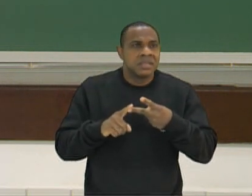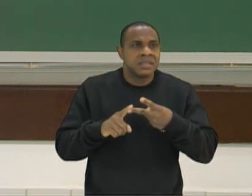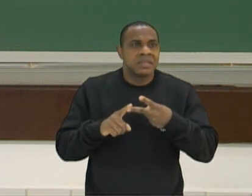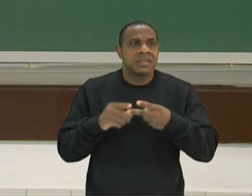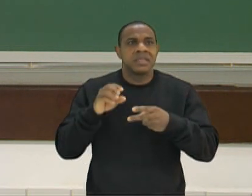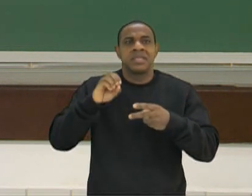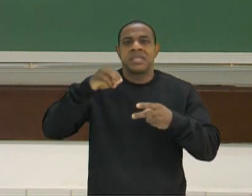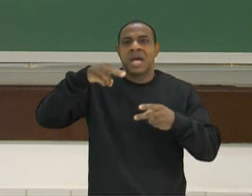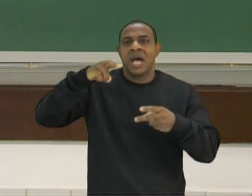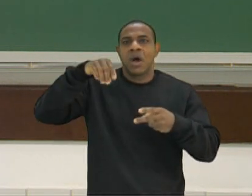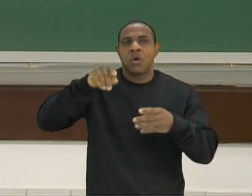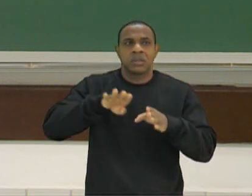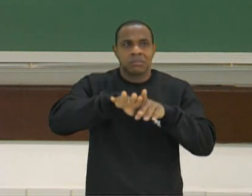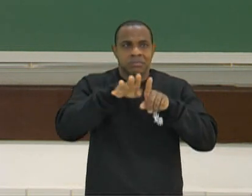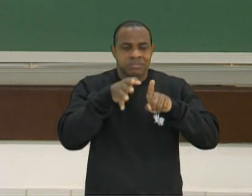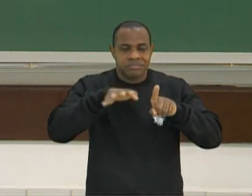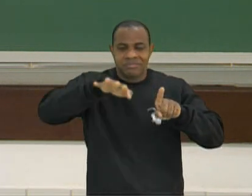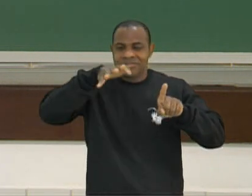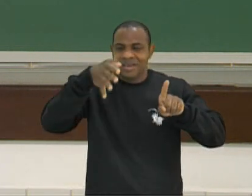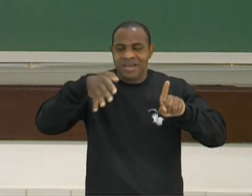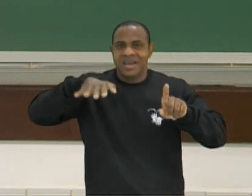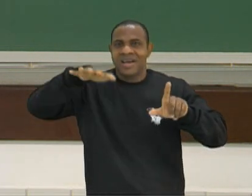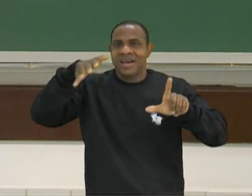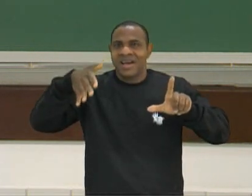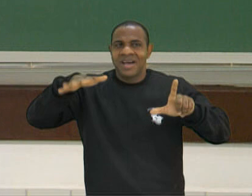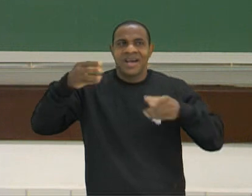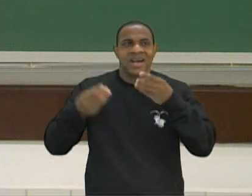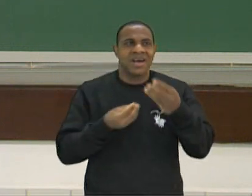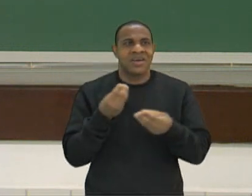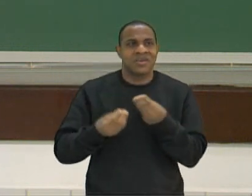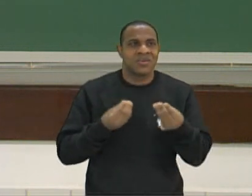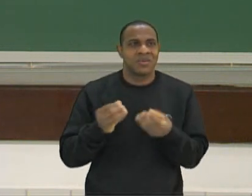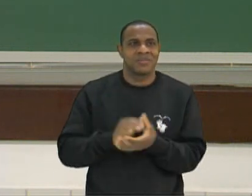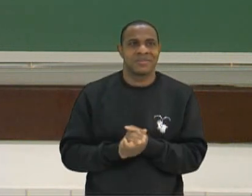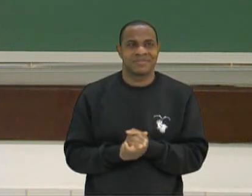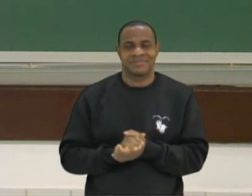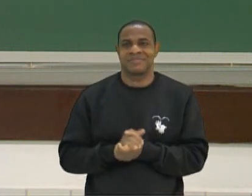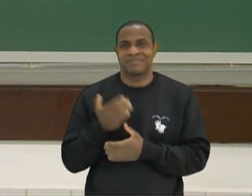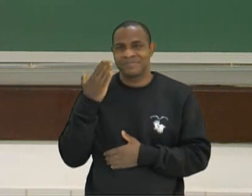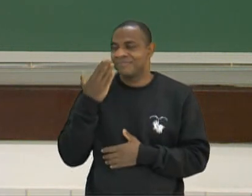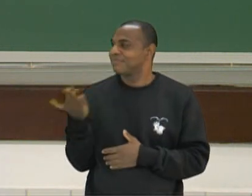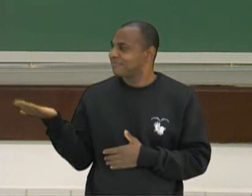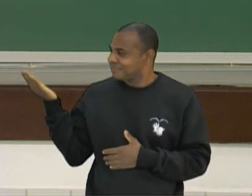princípio de Huygens inicialmente, para que a gente conseguisse dar uma sequência cronológica